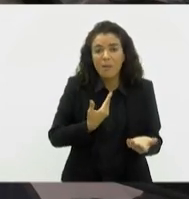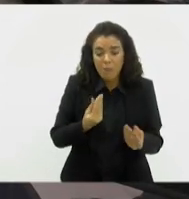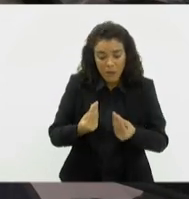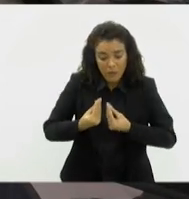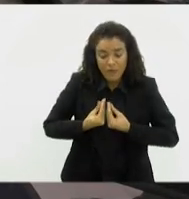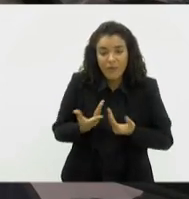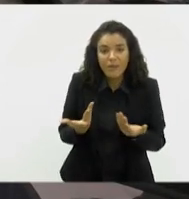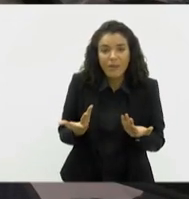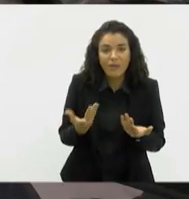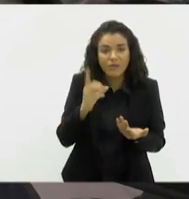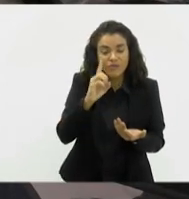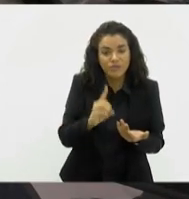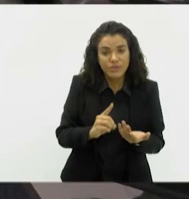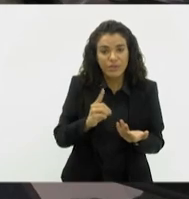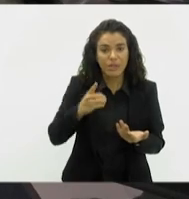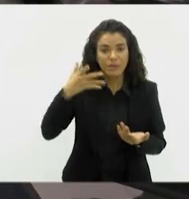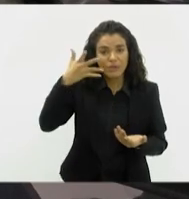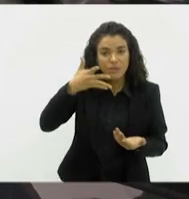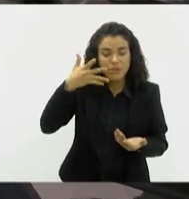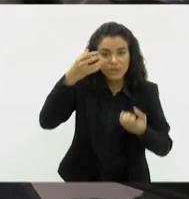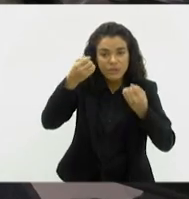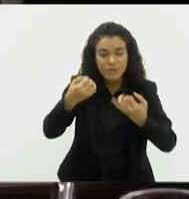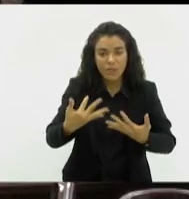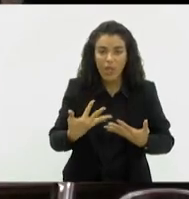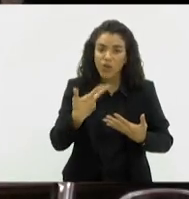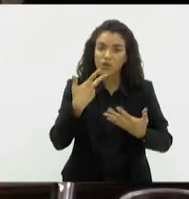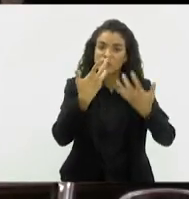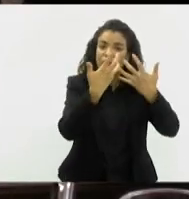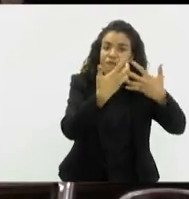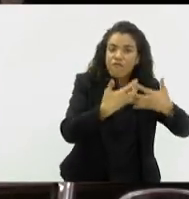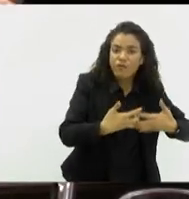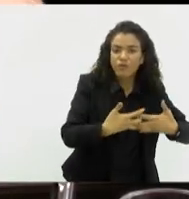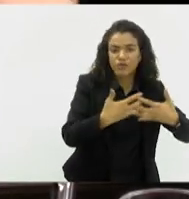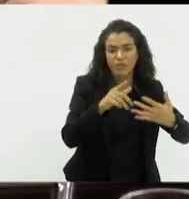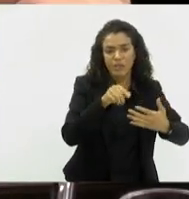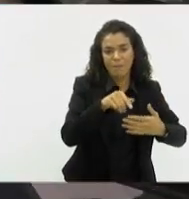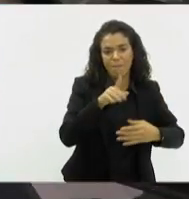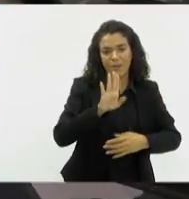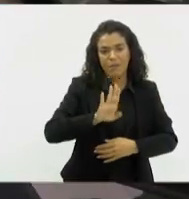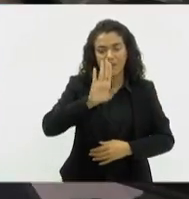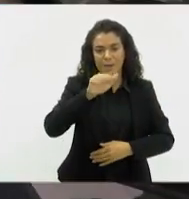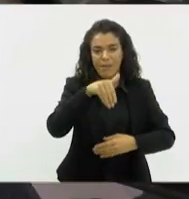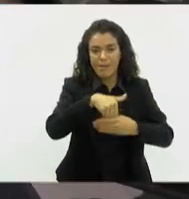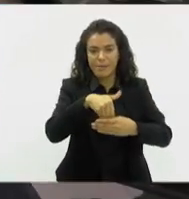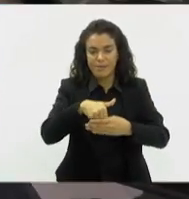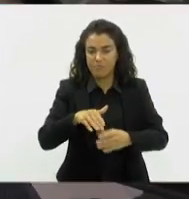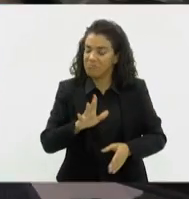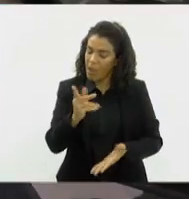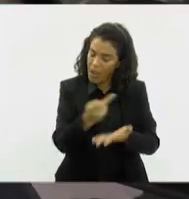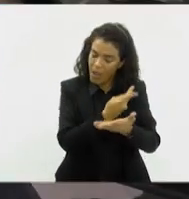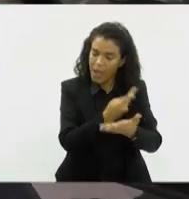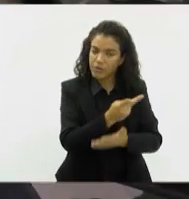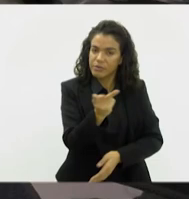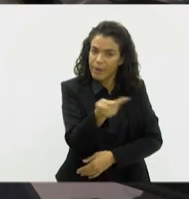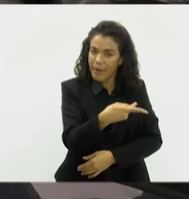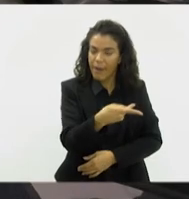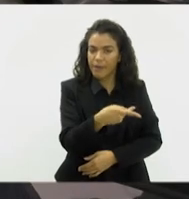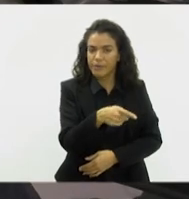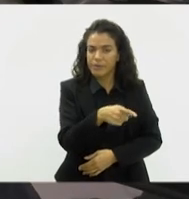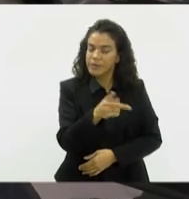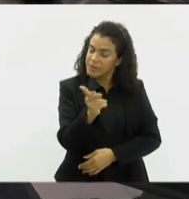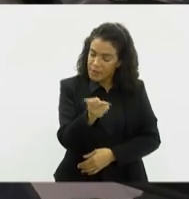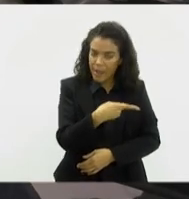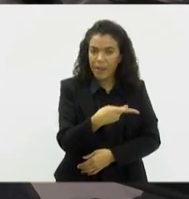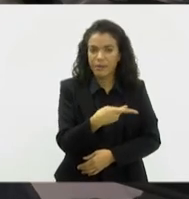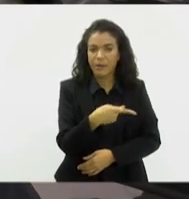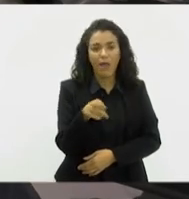senhora é advogada dela? Não, eu estou explicando o funcionamento da eleição, então, só isso. Tá, mas não está errado. Está errado. Ela